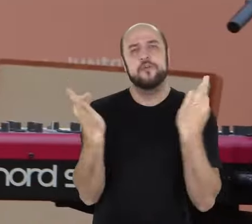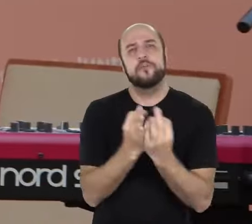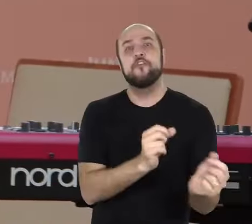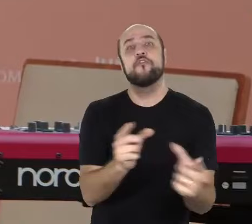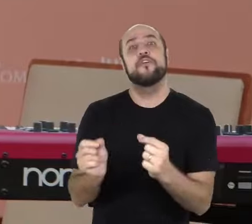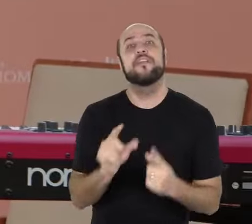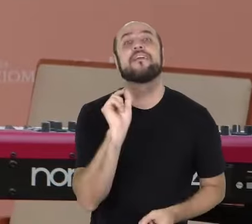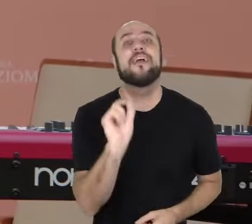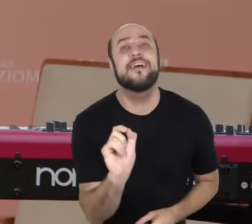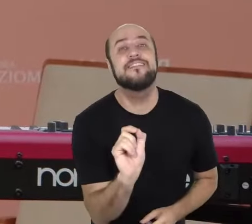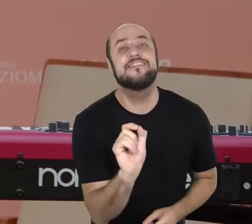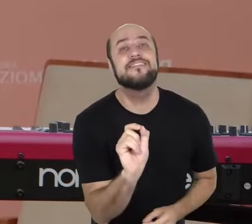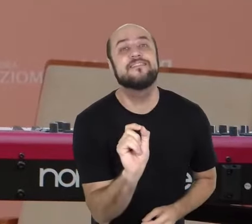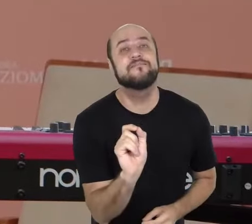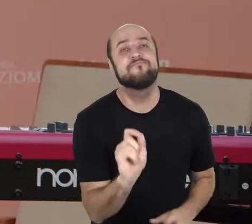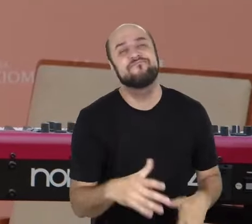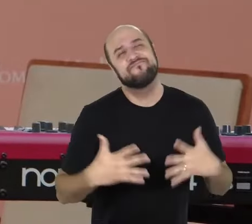o quê?